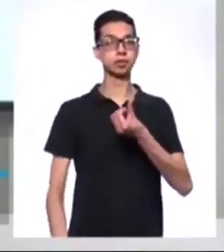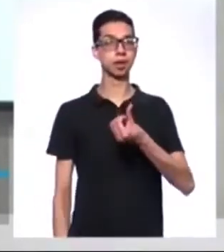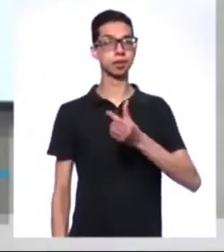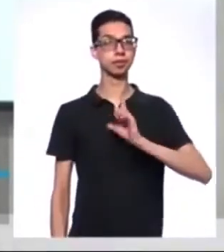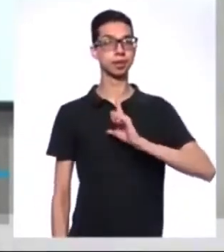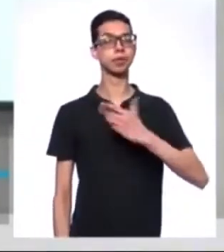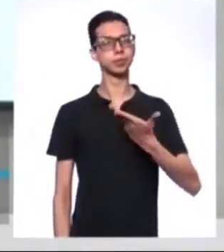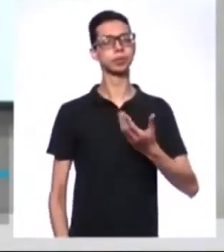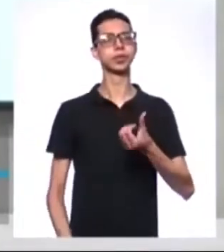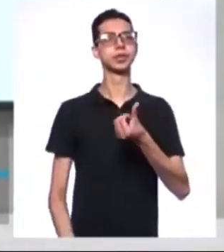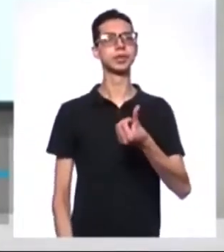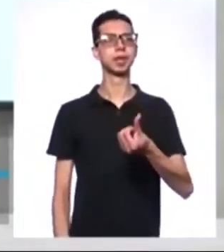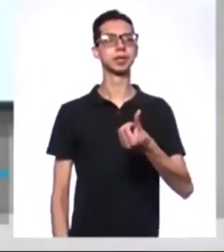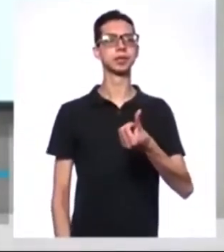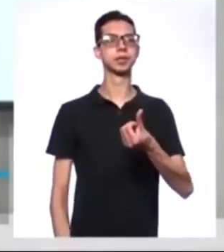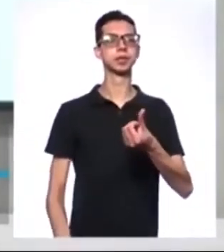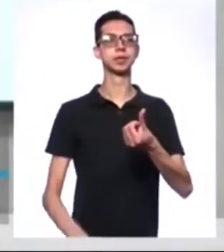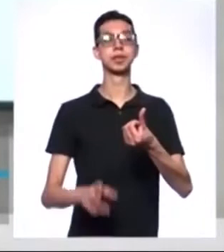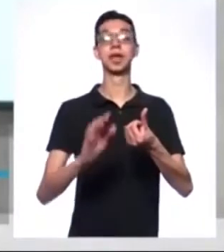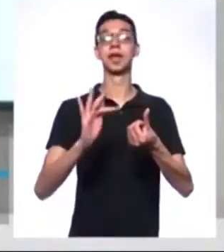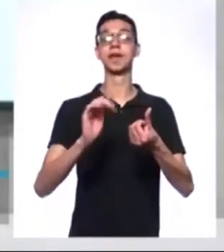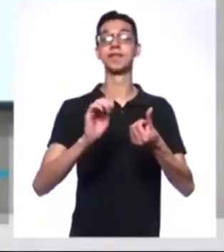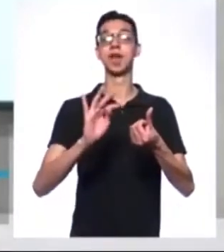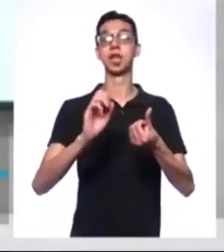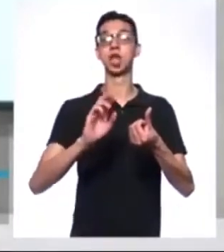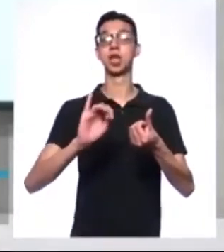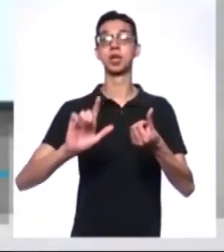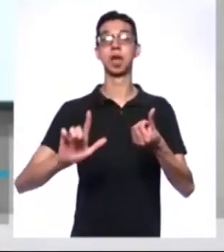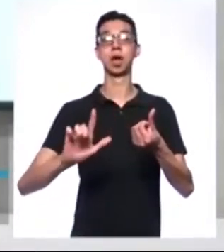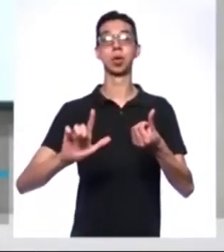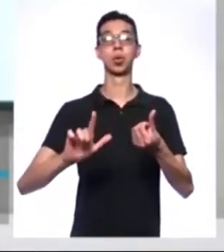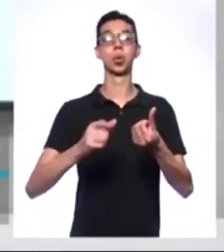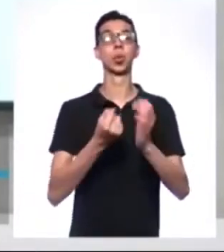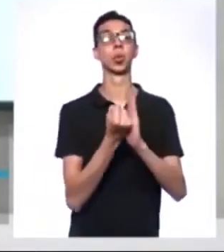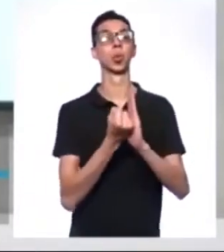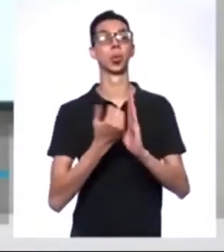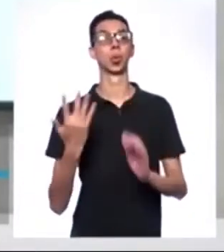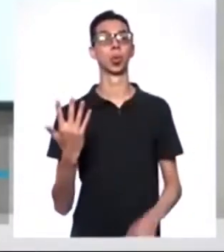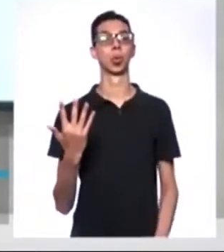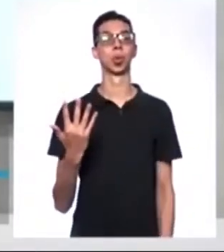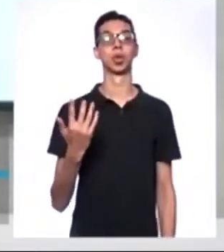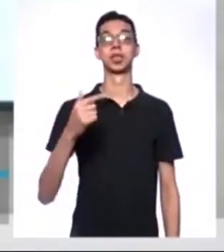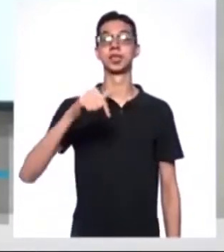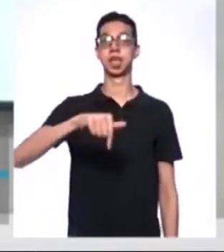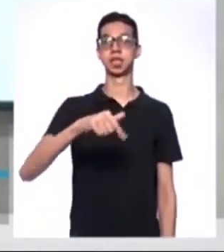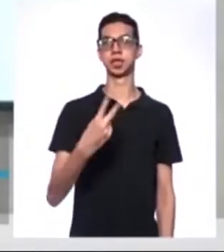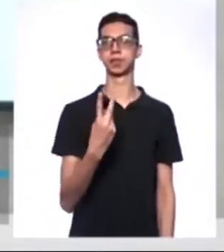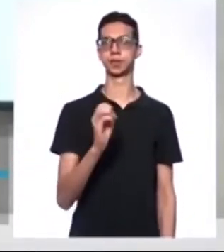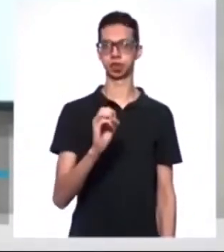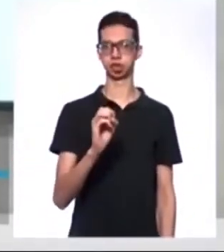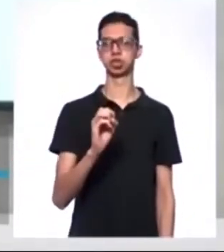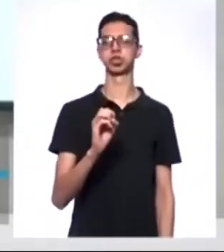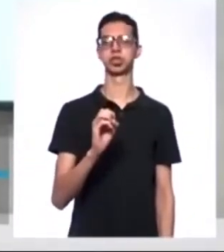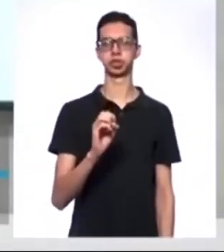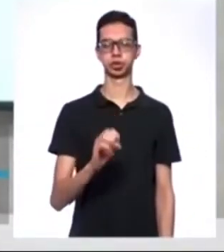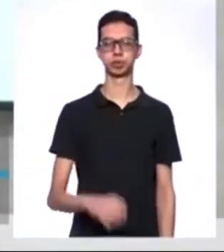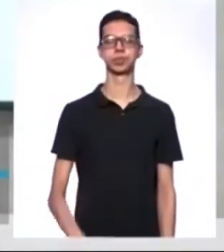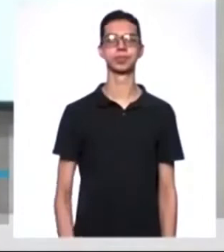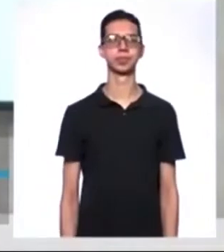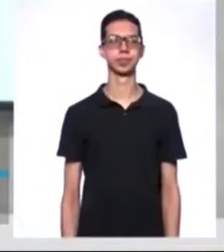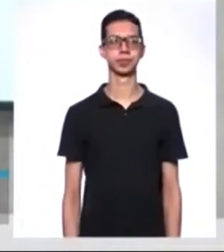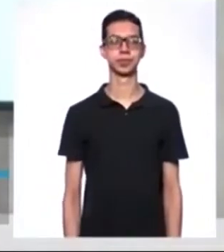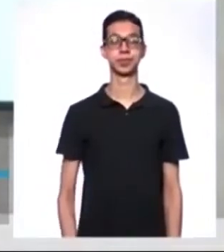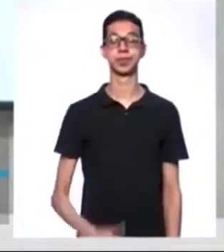6 fatorial aos anagrama da palavra Daniel da 720 anagramas